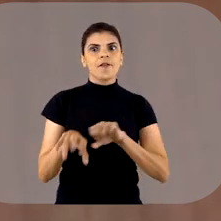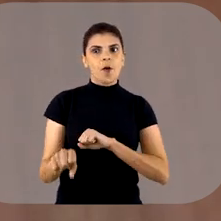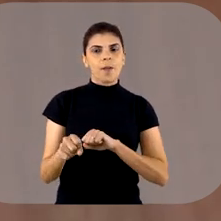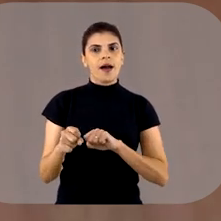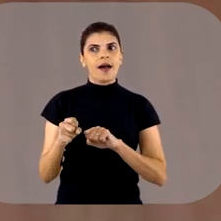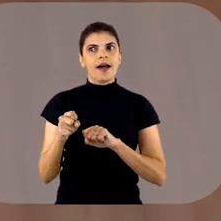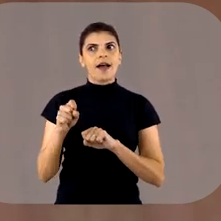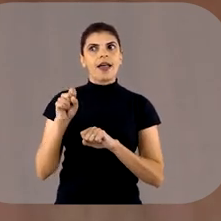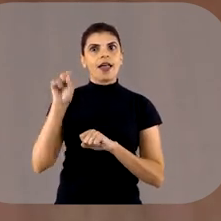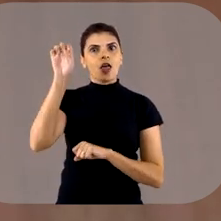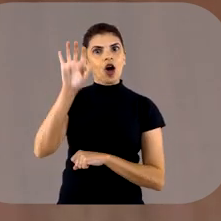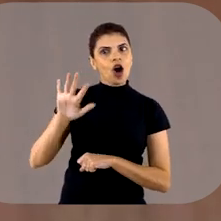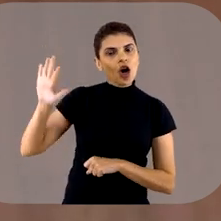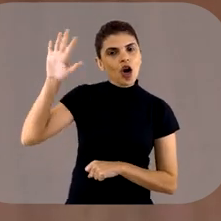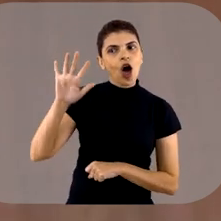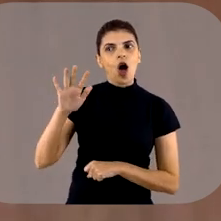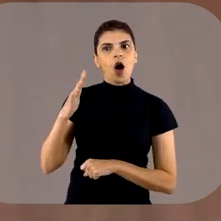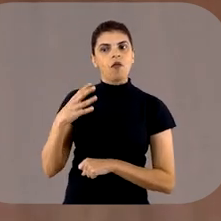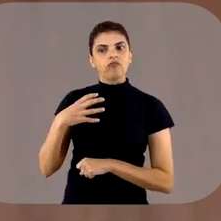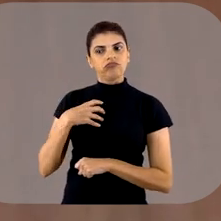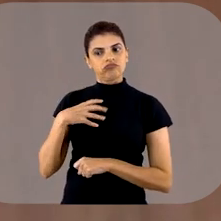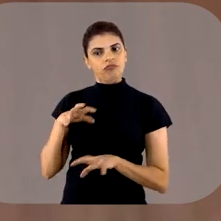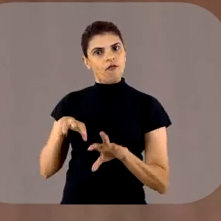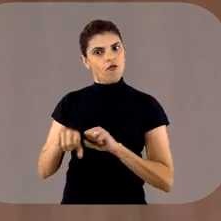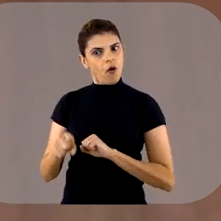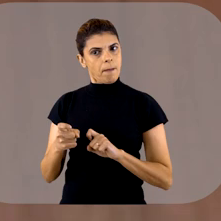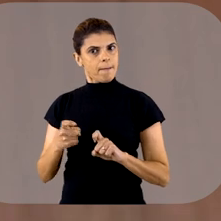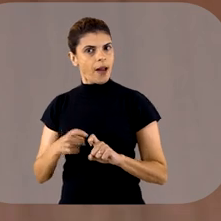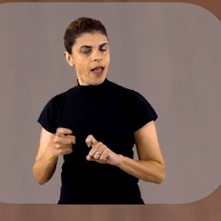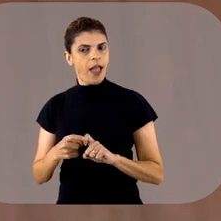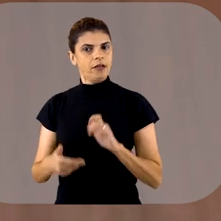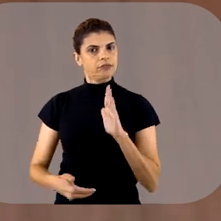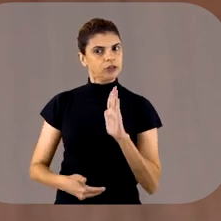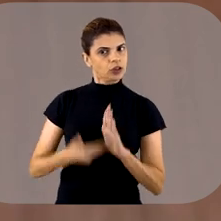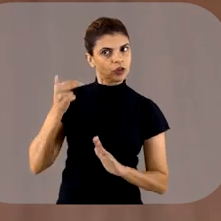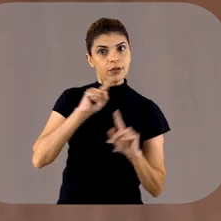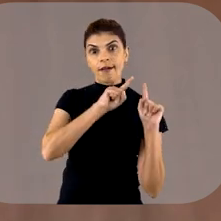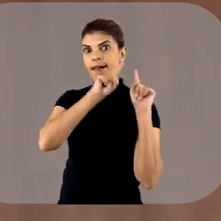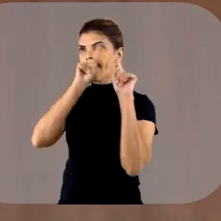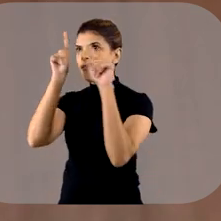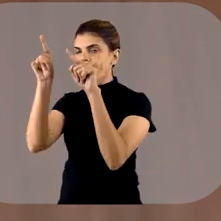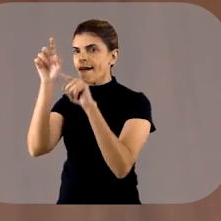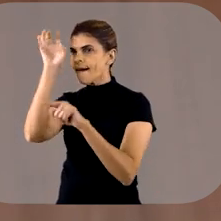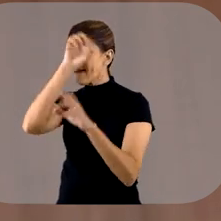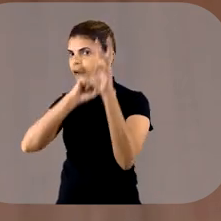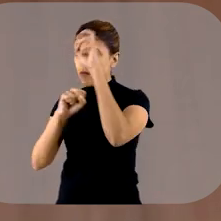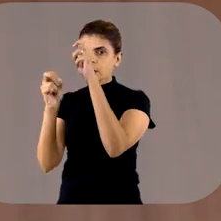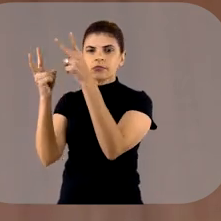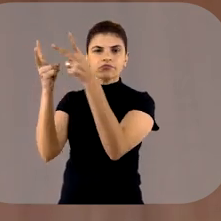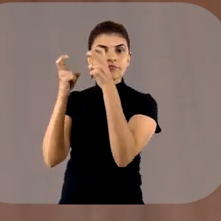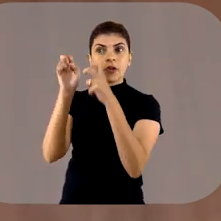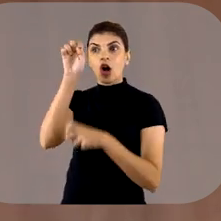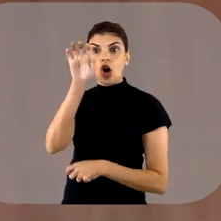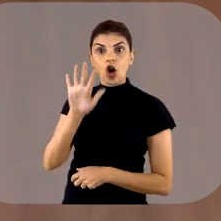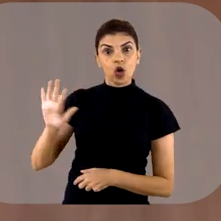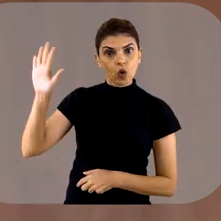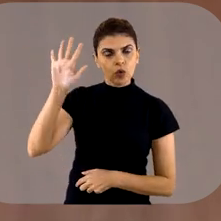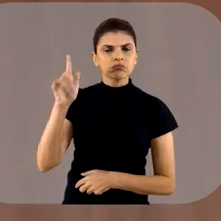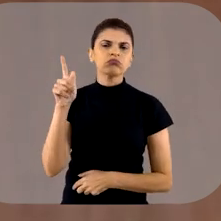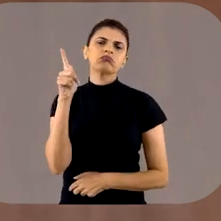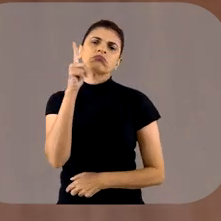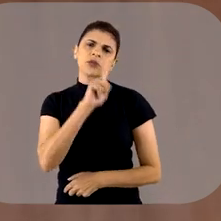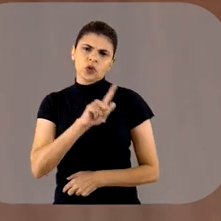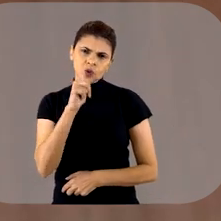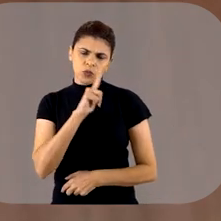eh ou até mesmo se quisessem ser cirurgiões teriam que ir paraa Europa né Eh então